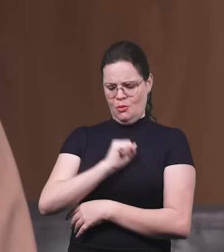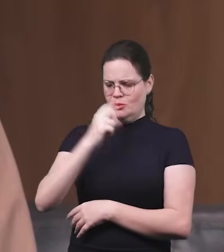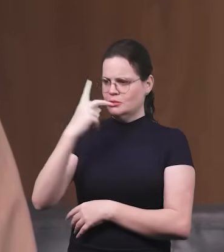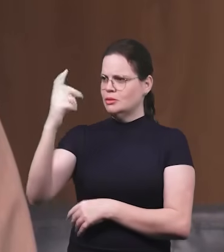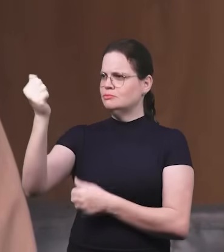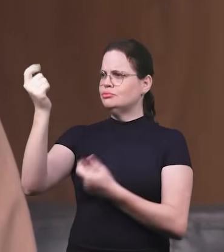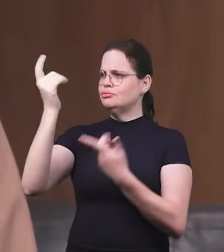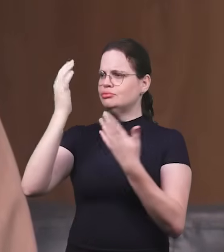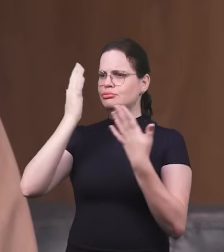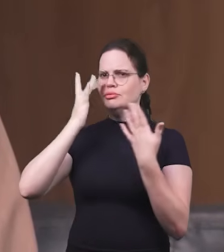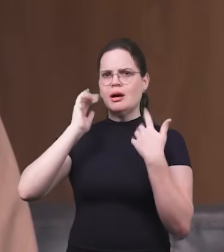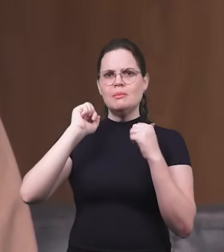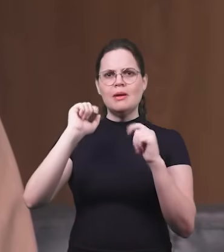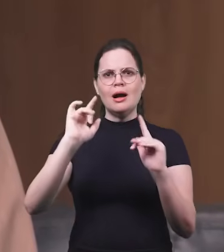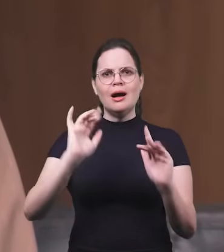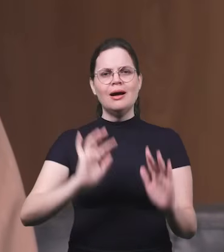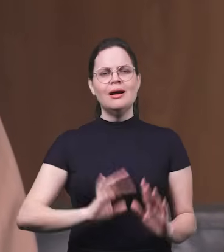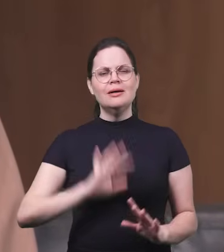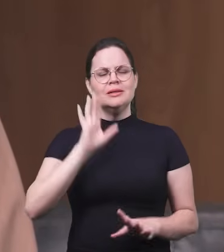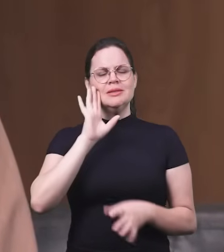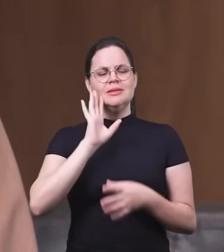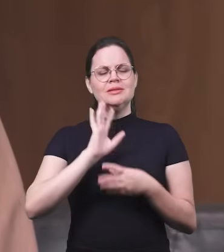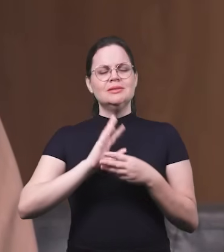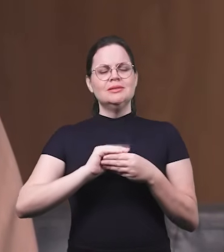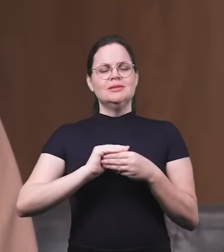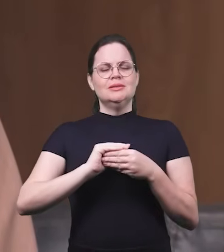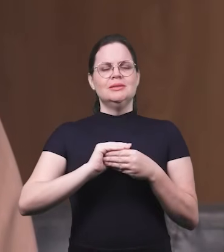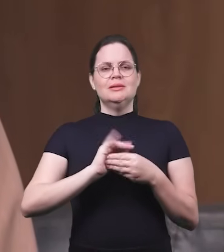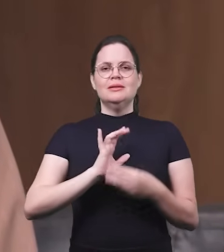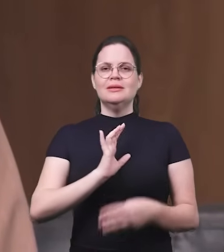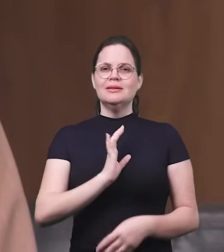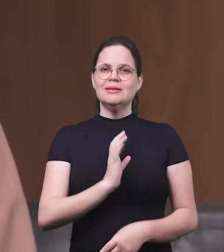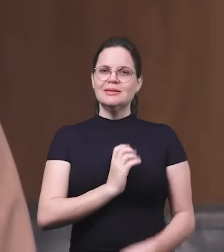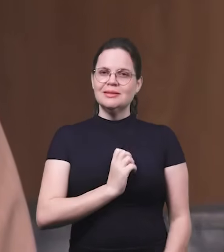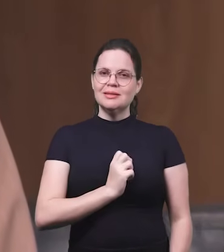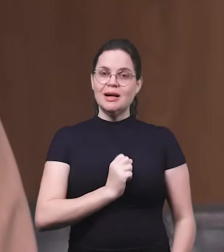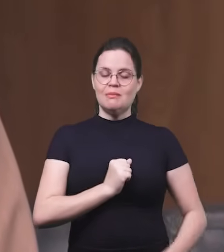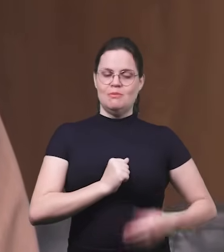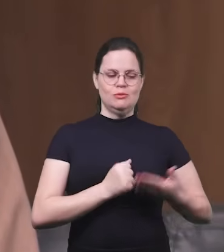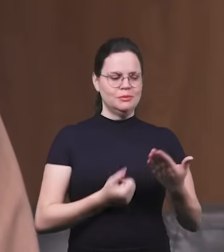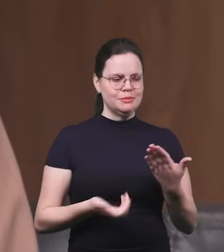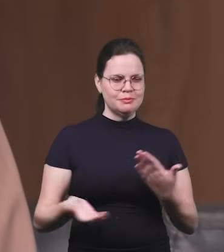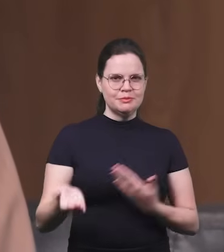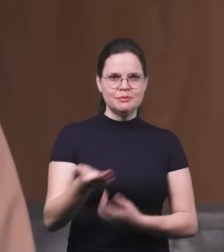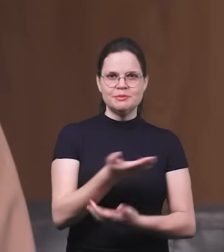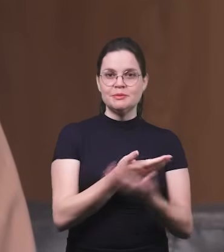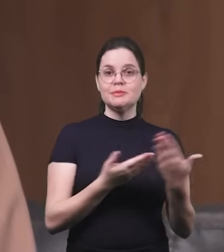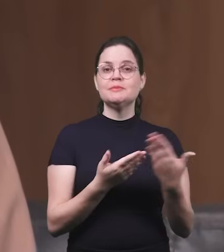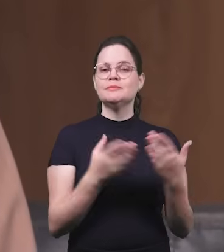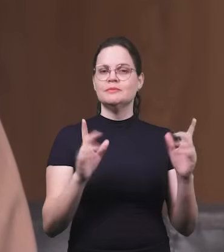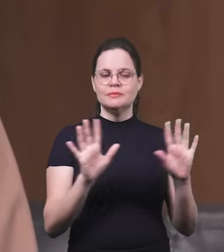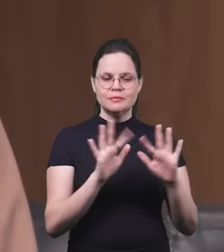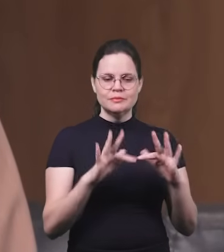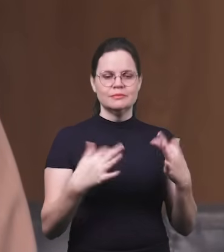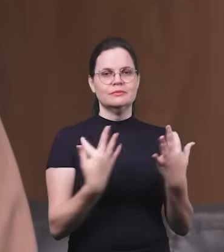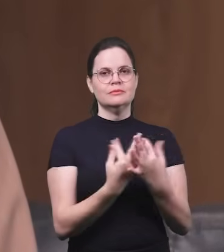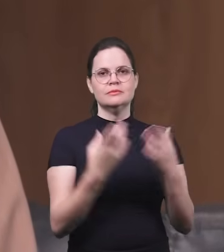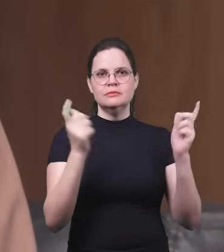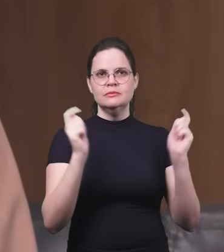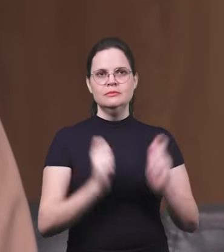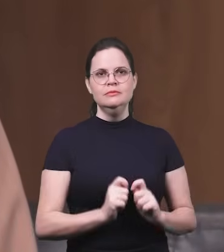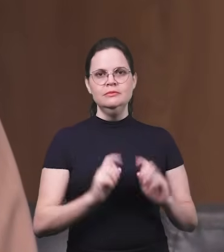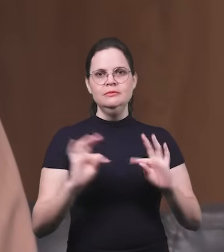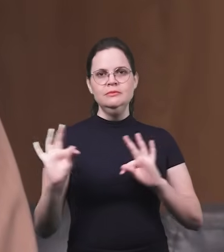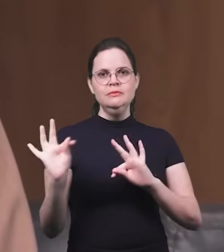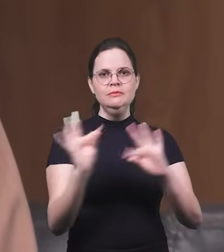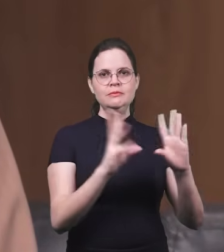envolve novamente nesse momento de amor, de unidade da família, onde